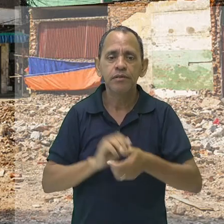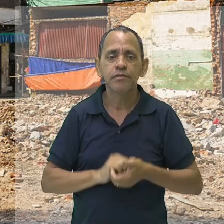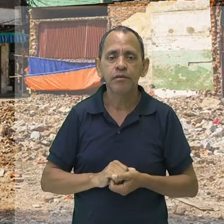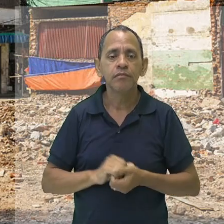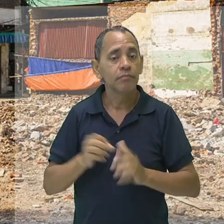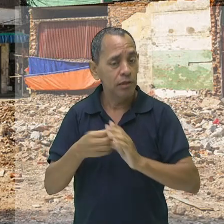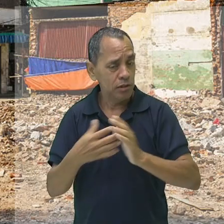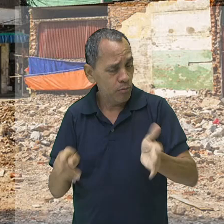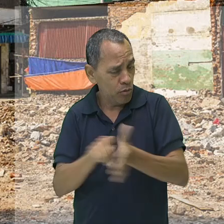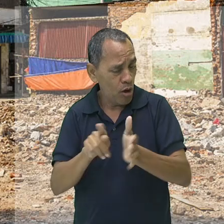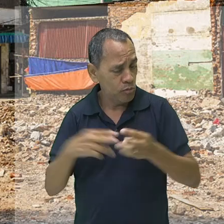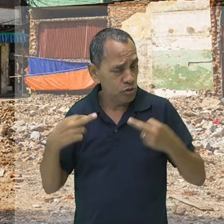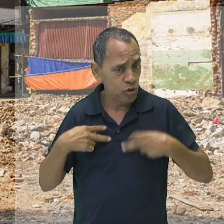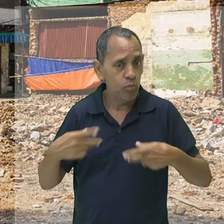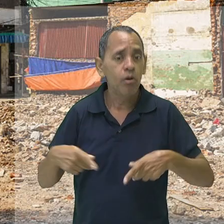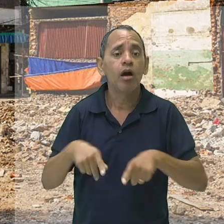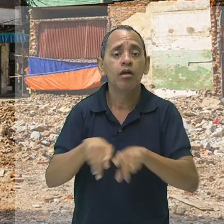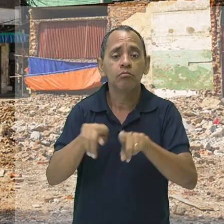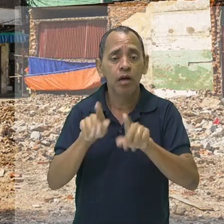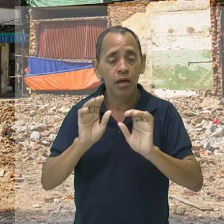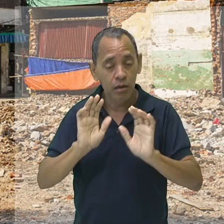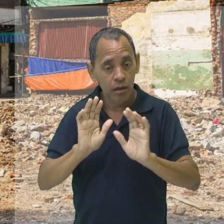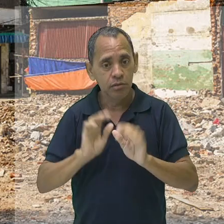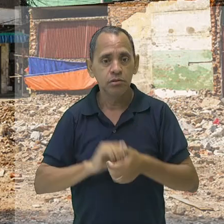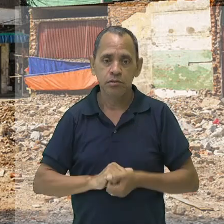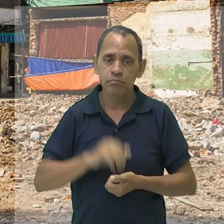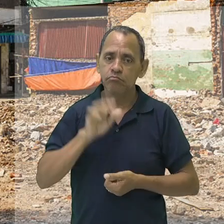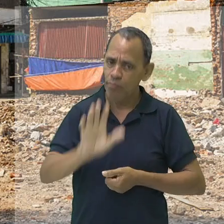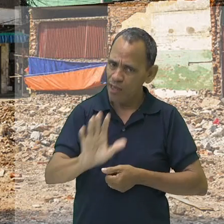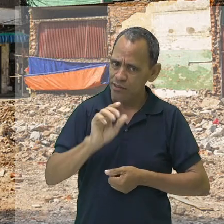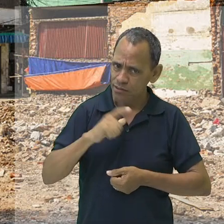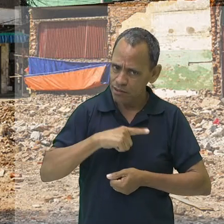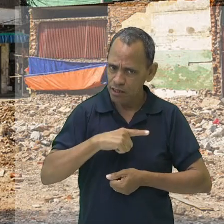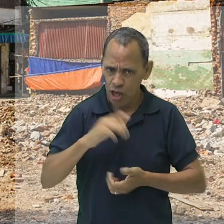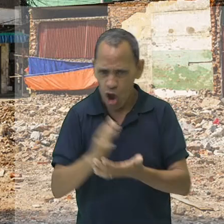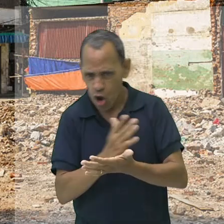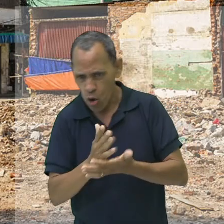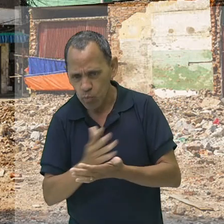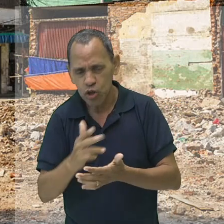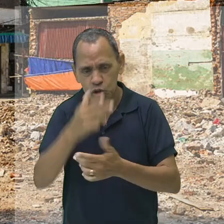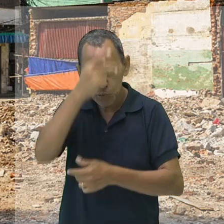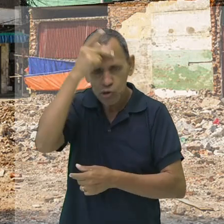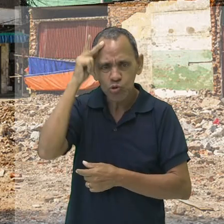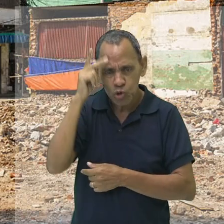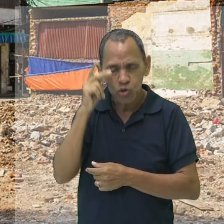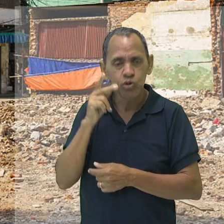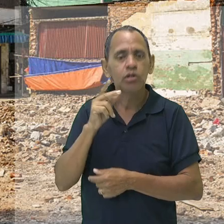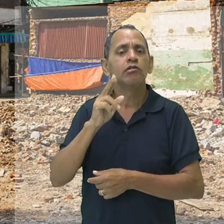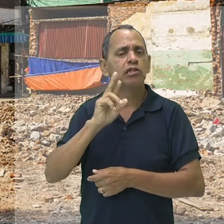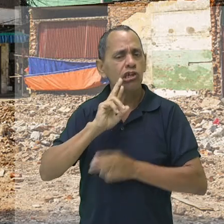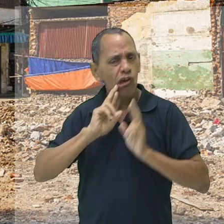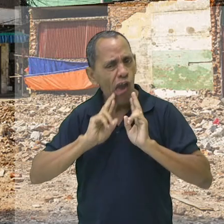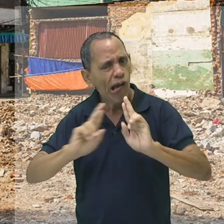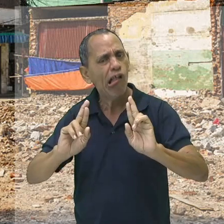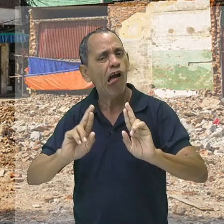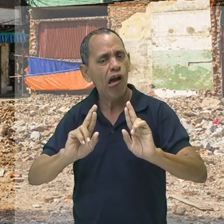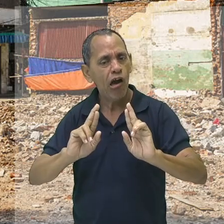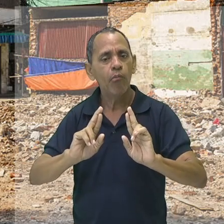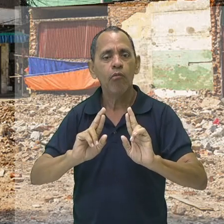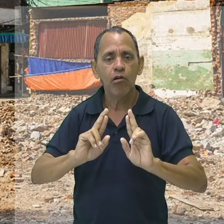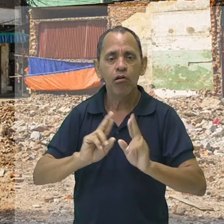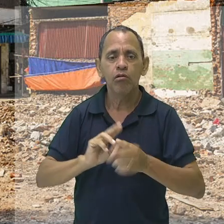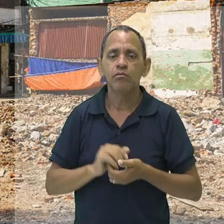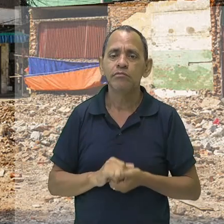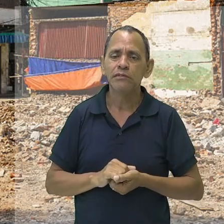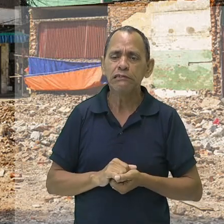pessoas que reclamam com muito mais propriedade do que outras, né? Porque tem pessoas que reclamam de coisas que não são necessariamente um problema para a